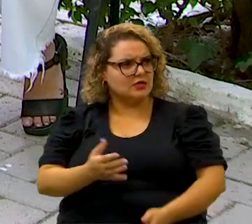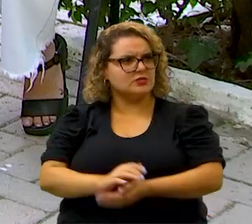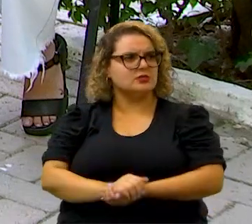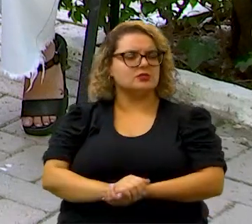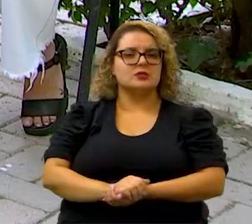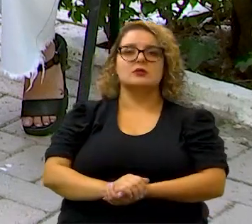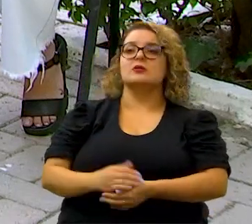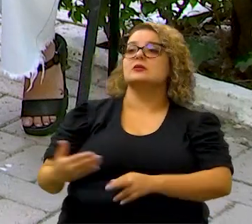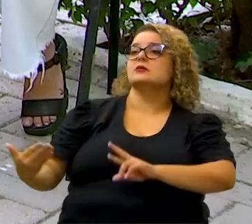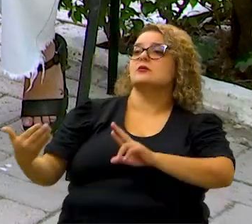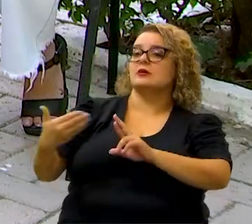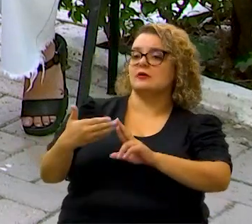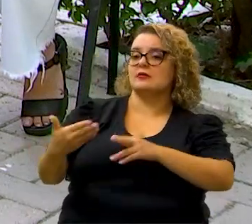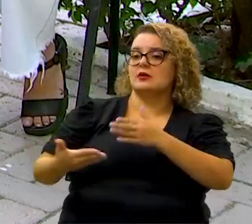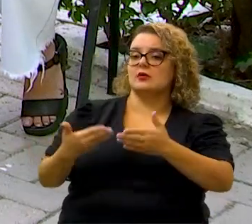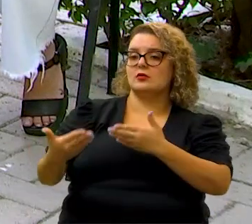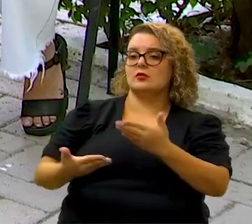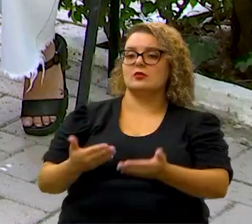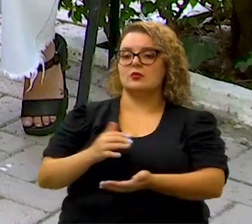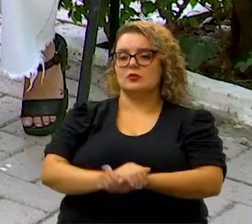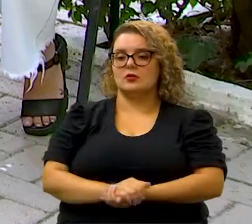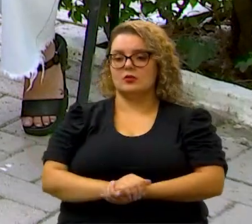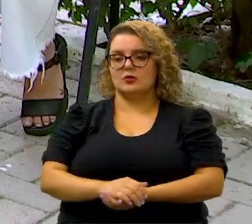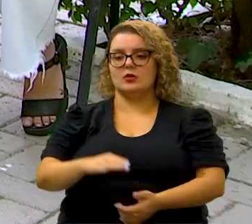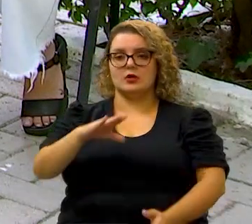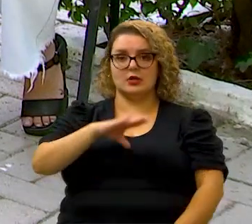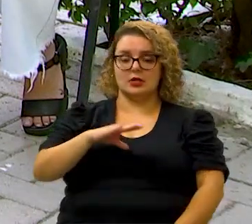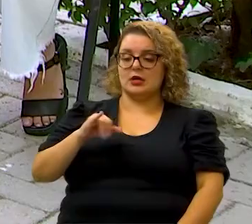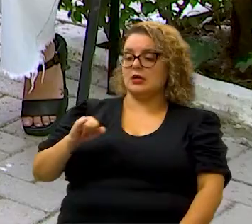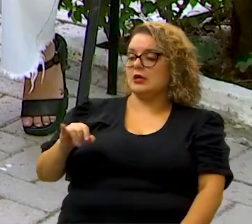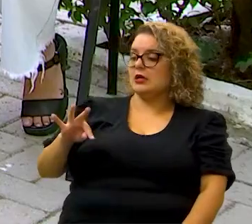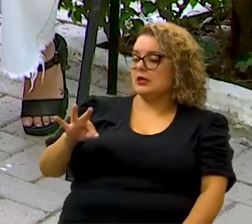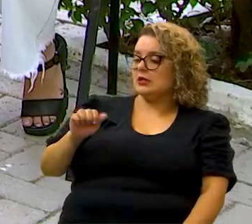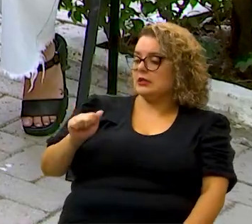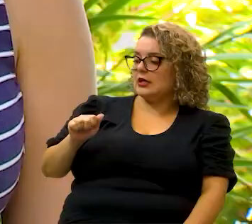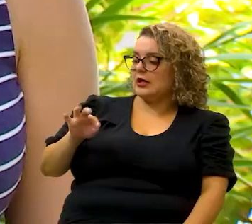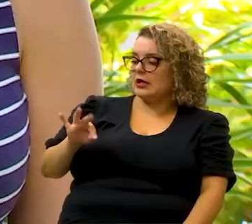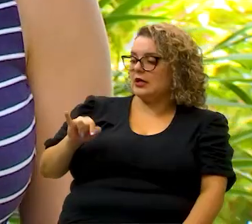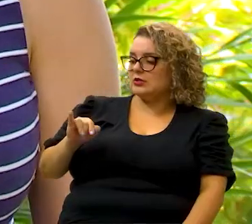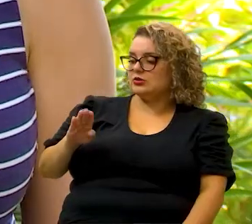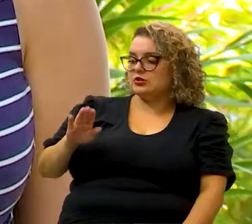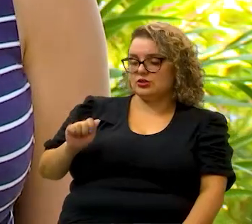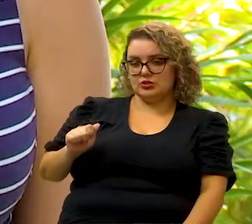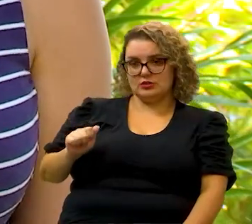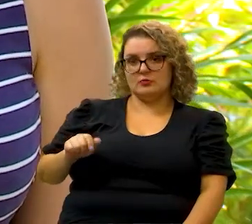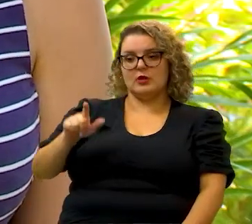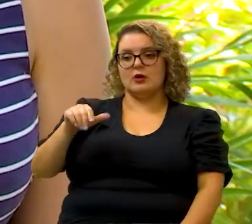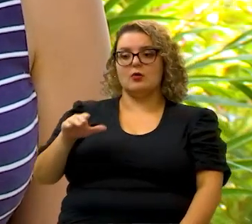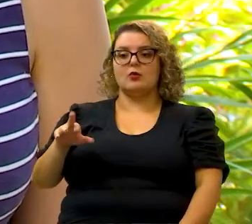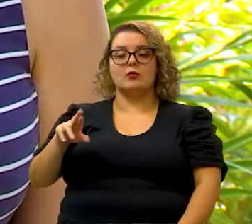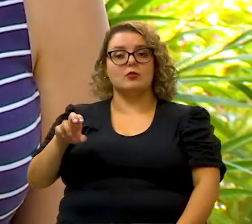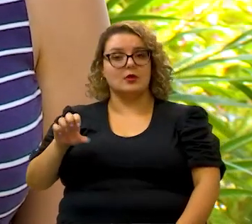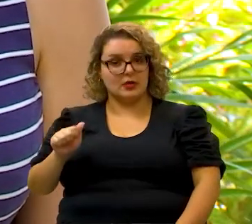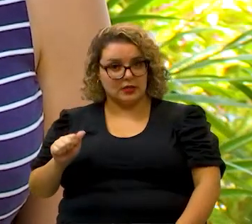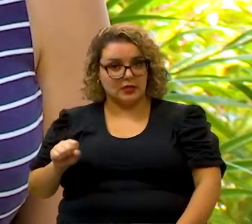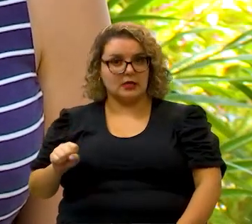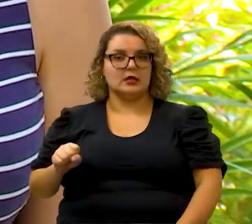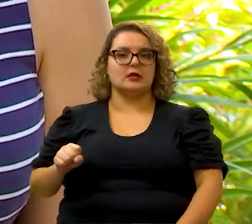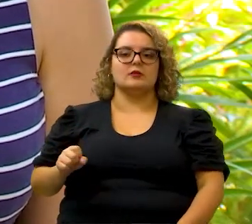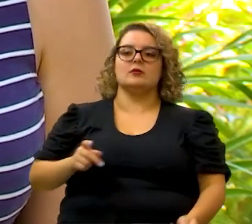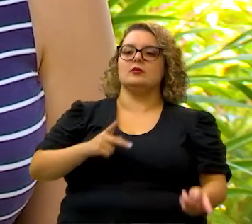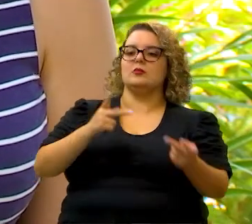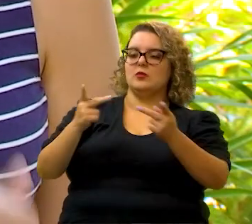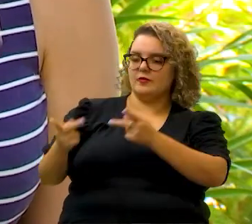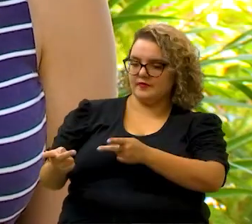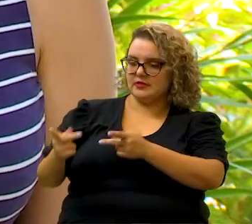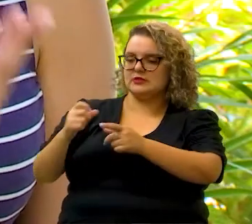triagem? São referenciados por serviços, No caso do município de Itatiba, quem referencia é o CREAS, Eles